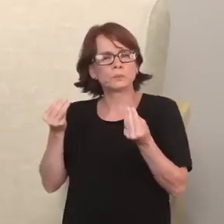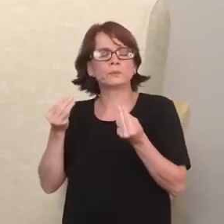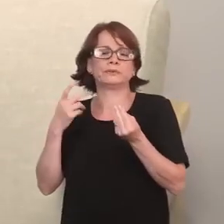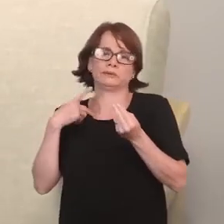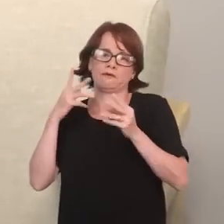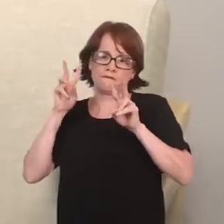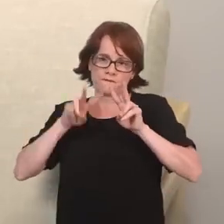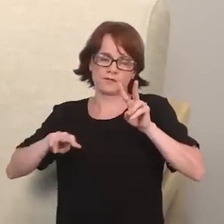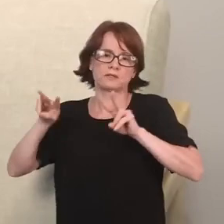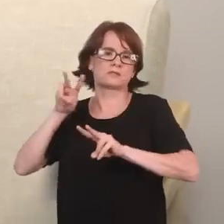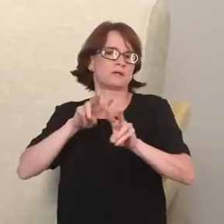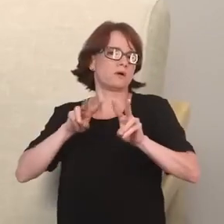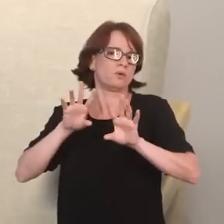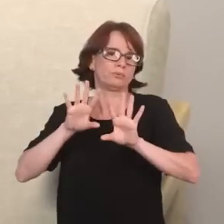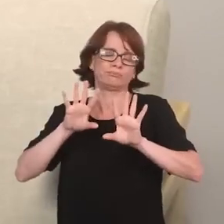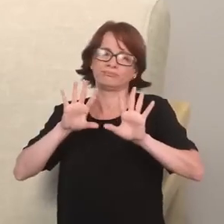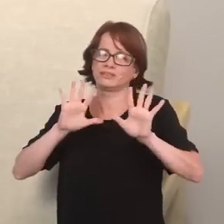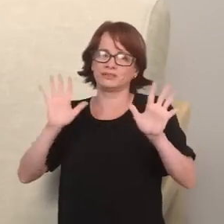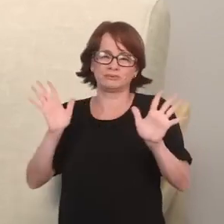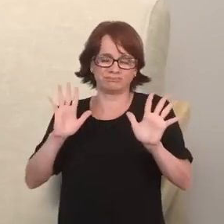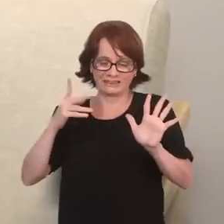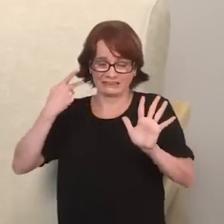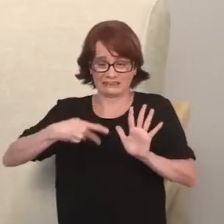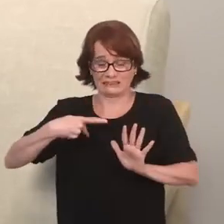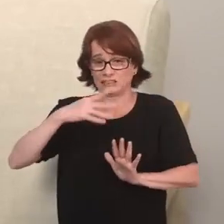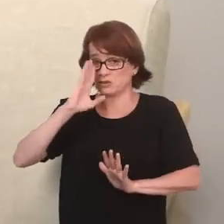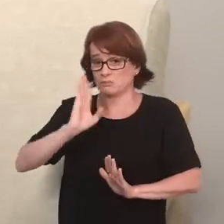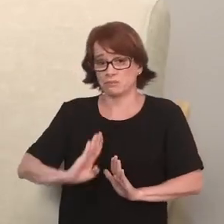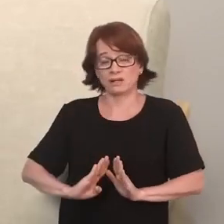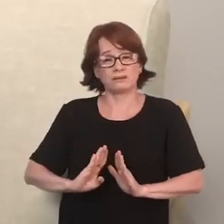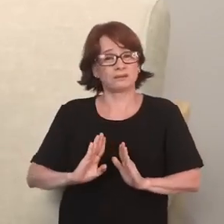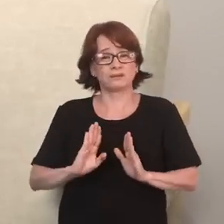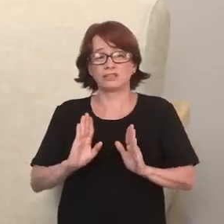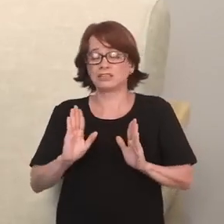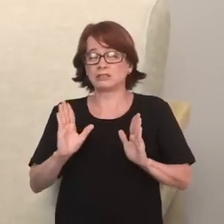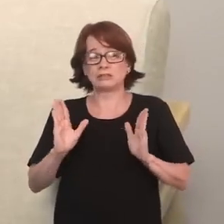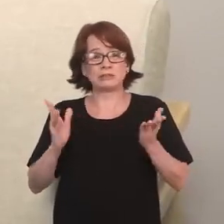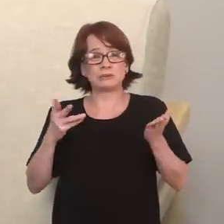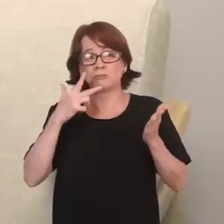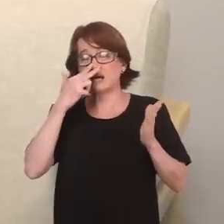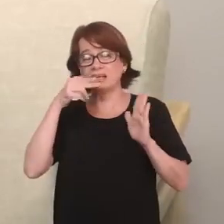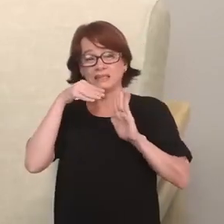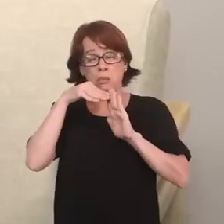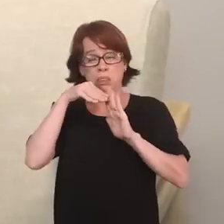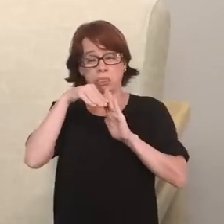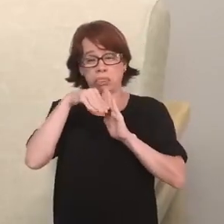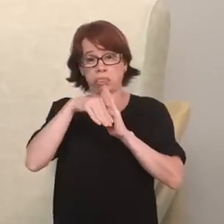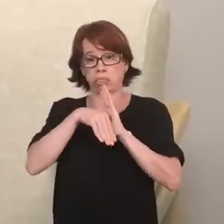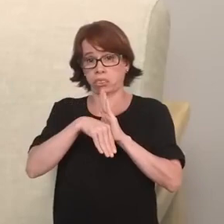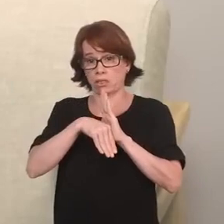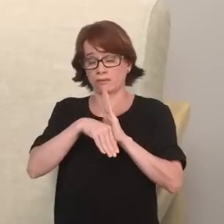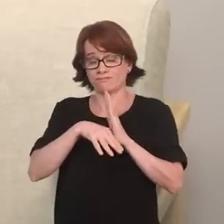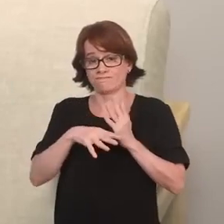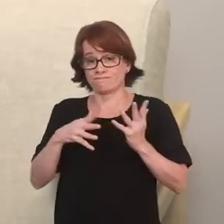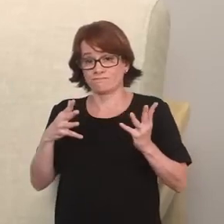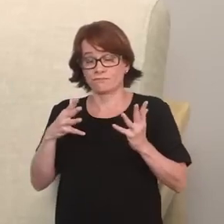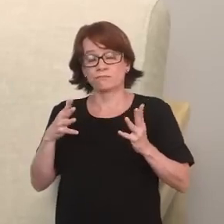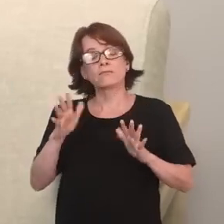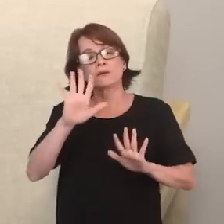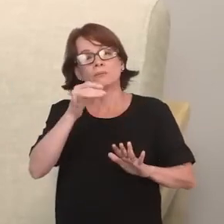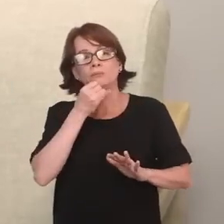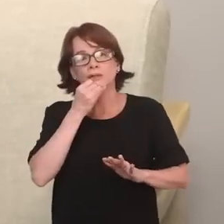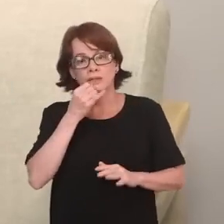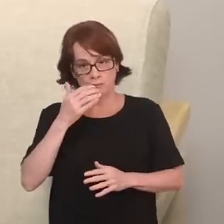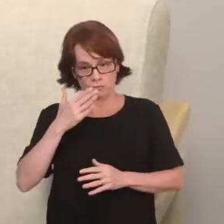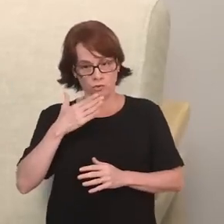dessa visão, né, de que o Brasil está indo rumo a uma derrocada. Eu, por exemplo, que tenho mandato, eu